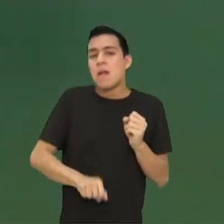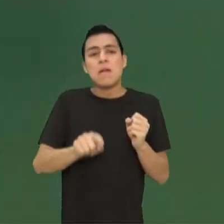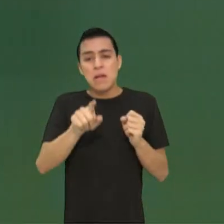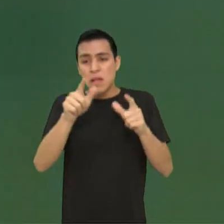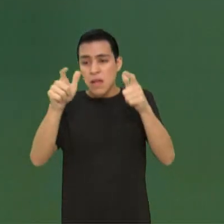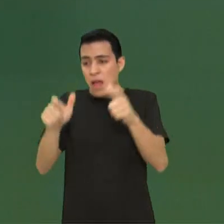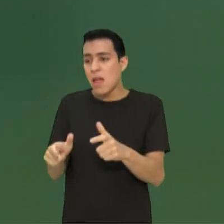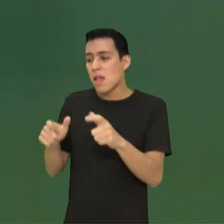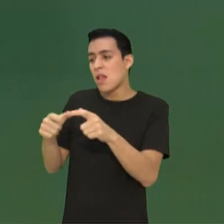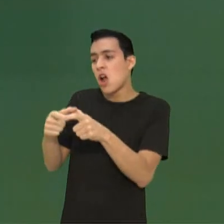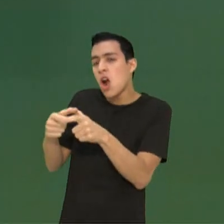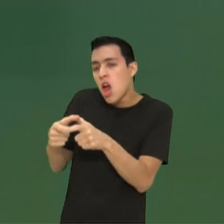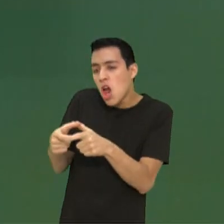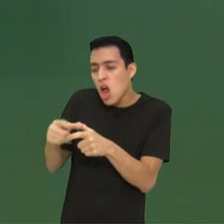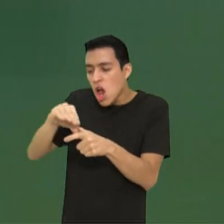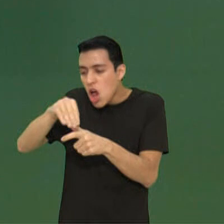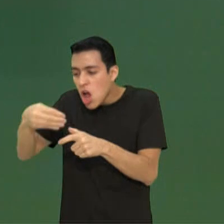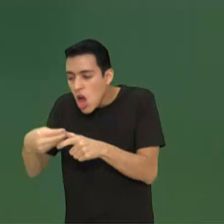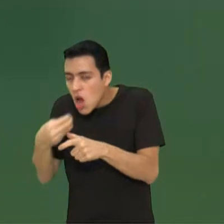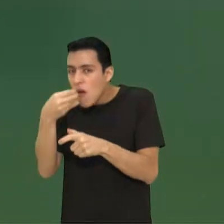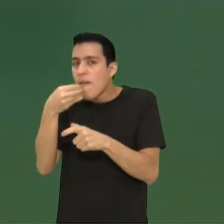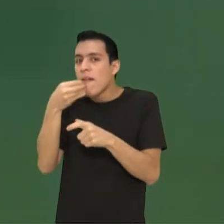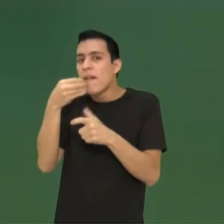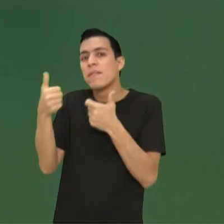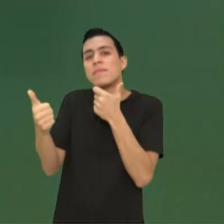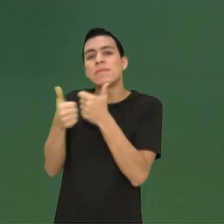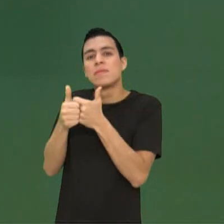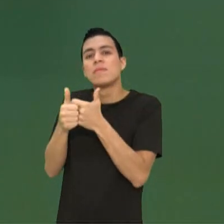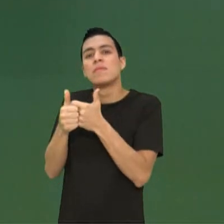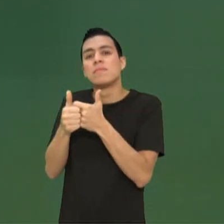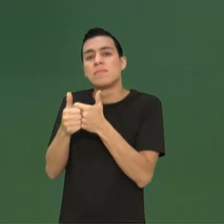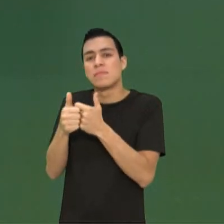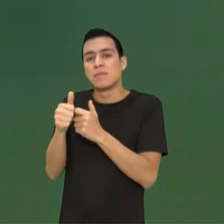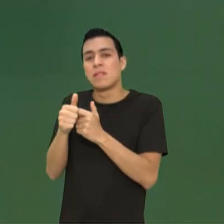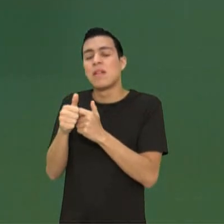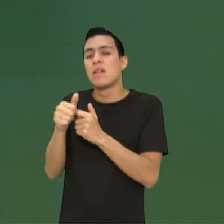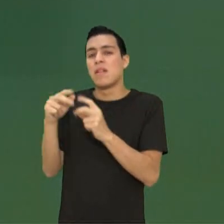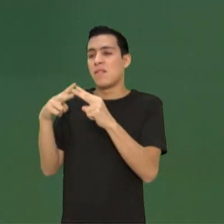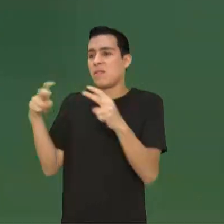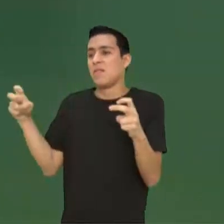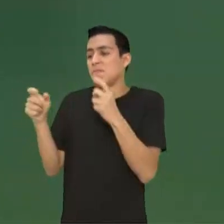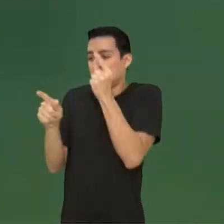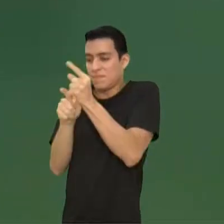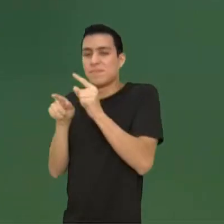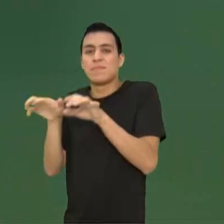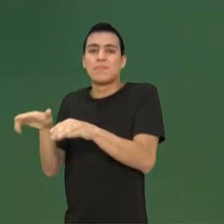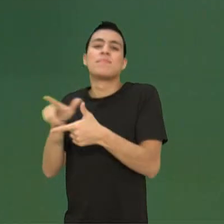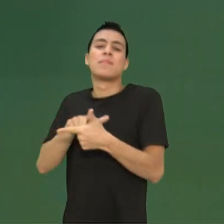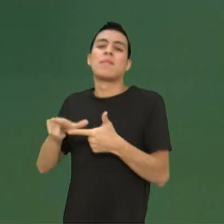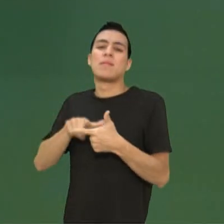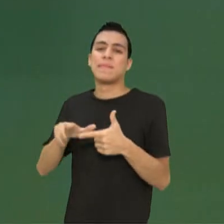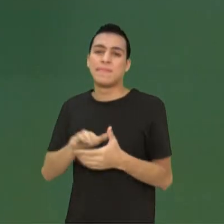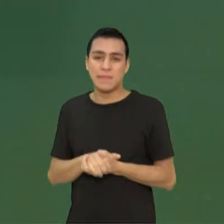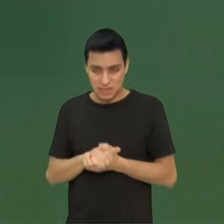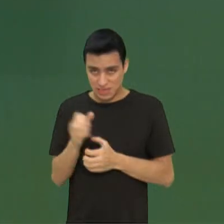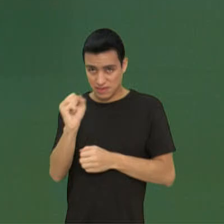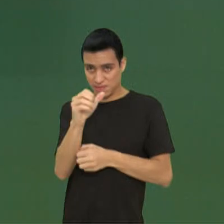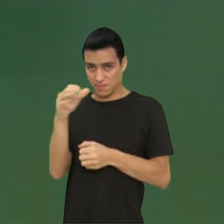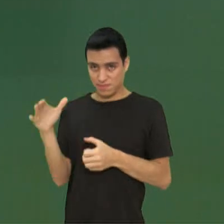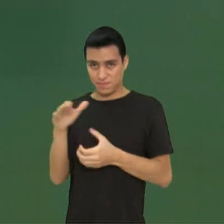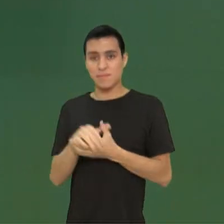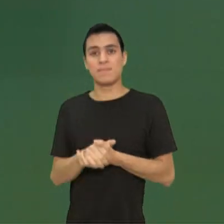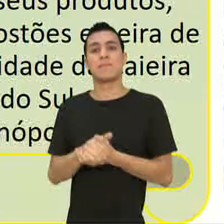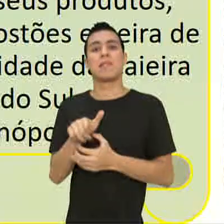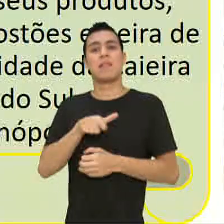cultivos de ostras e mexilhões da Caieira da Barra do Sul, em Florianópolis. Santa Catarina